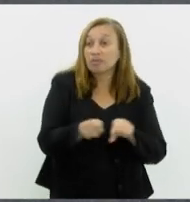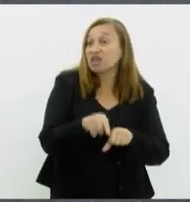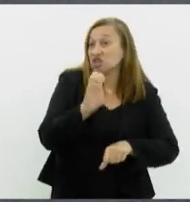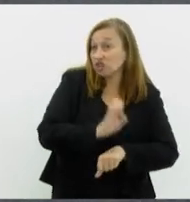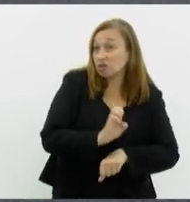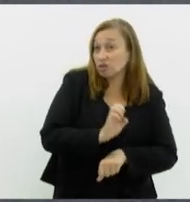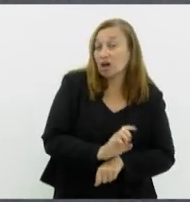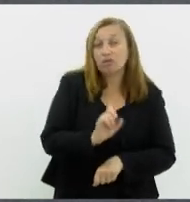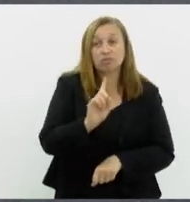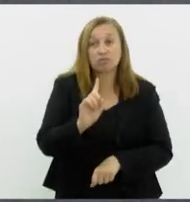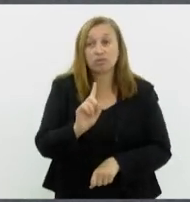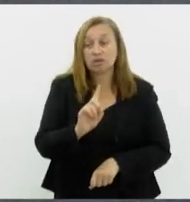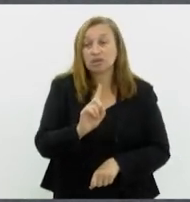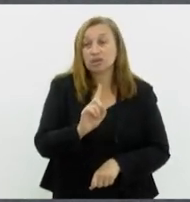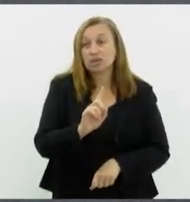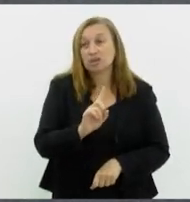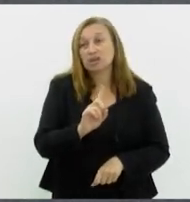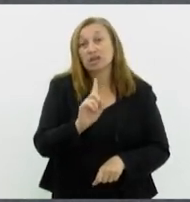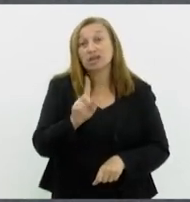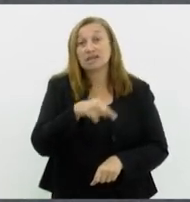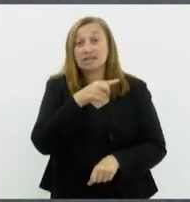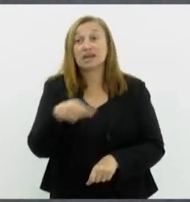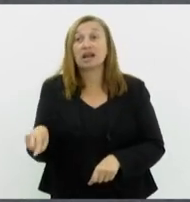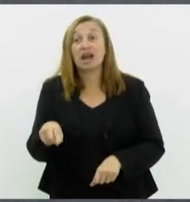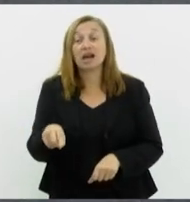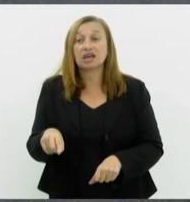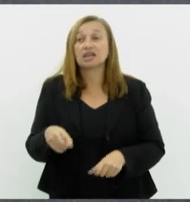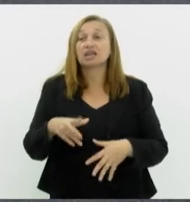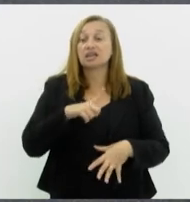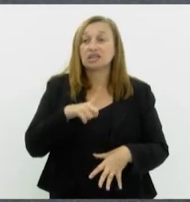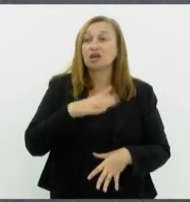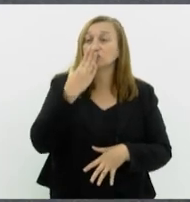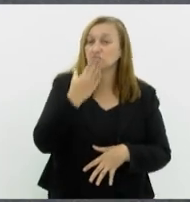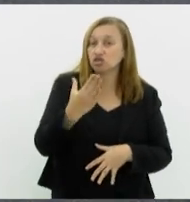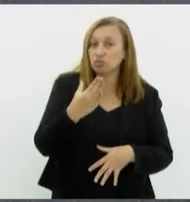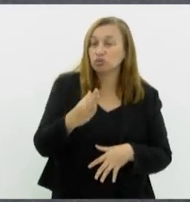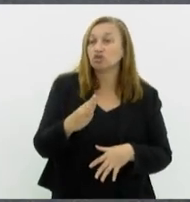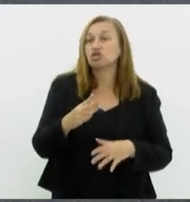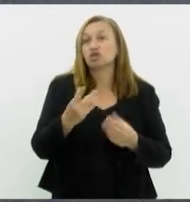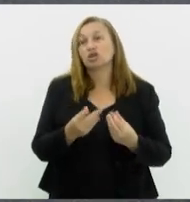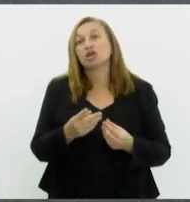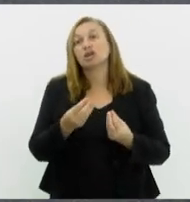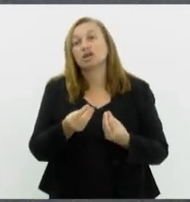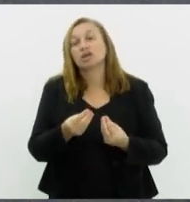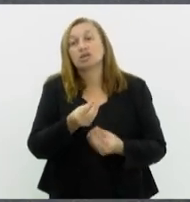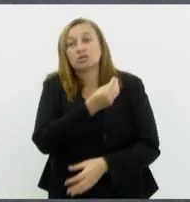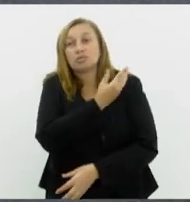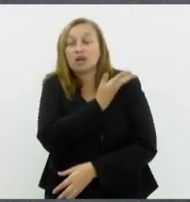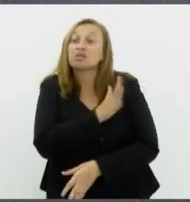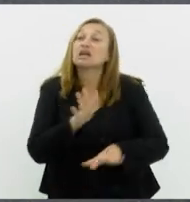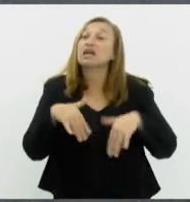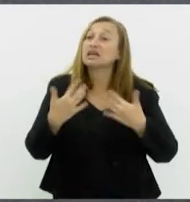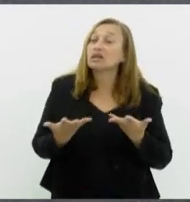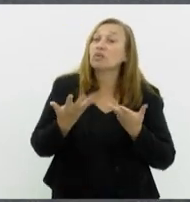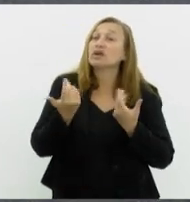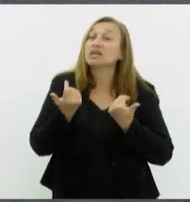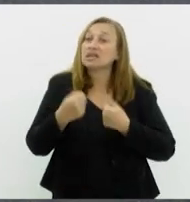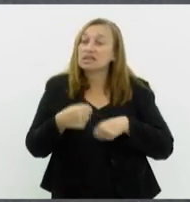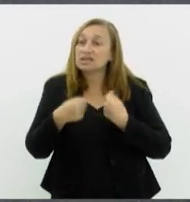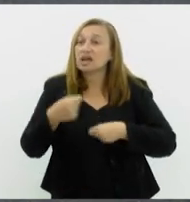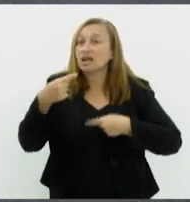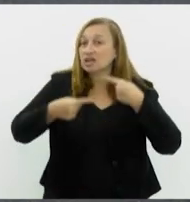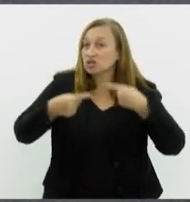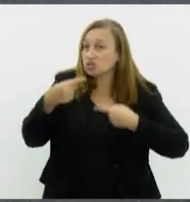não deveria existir elevadores privativos que tenham algum tipo de discriminação nos elevadores. Então, é necessário o